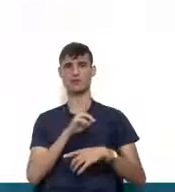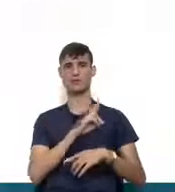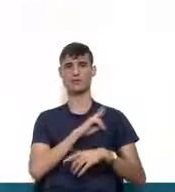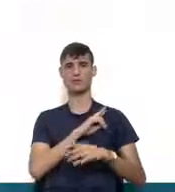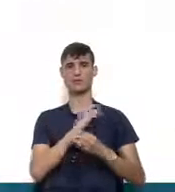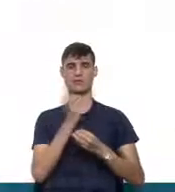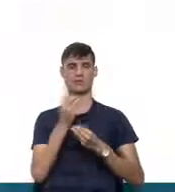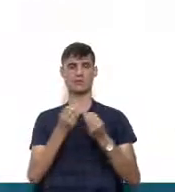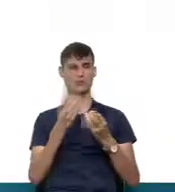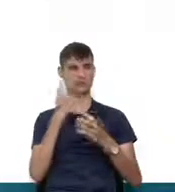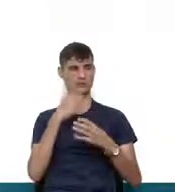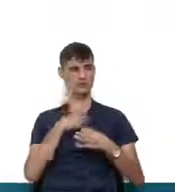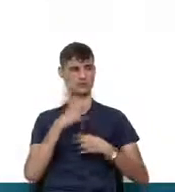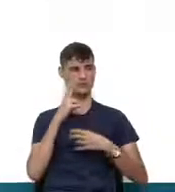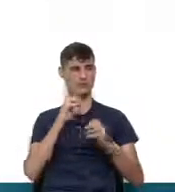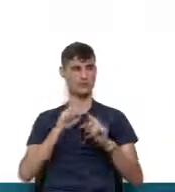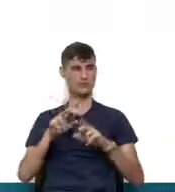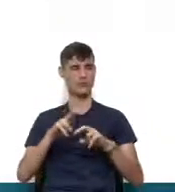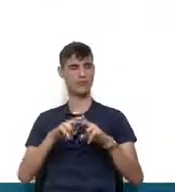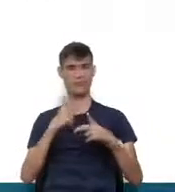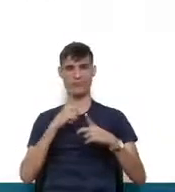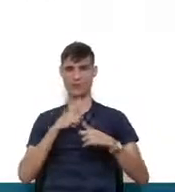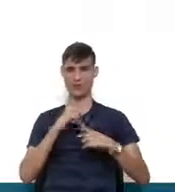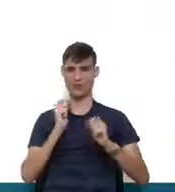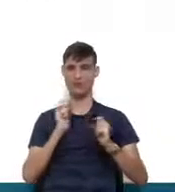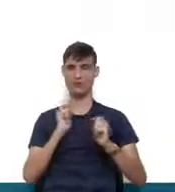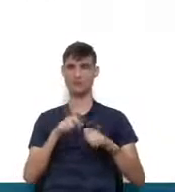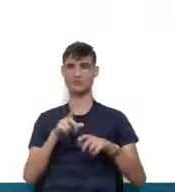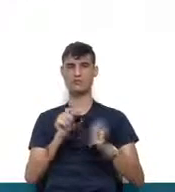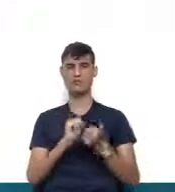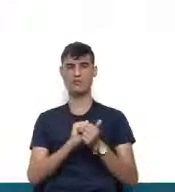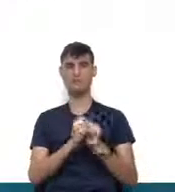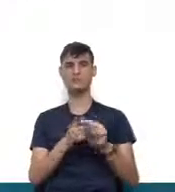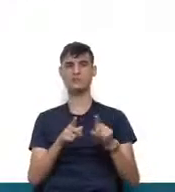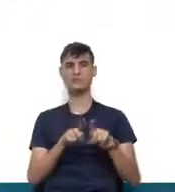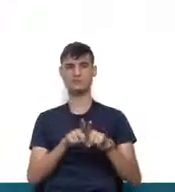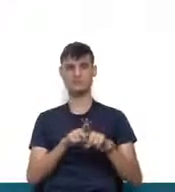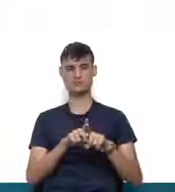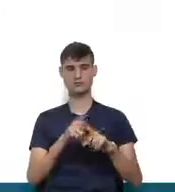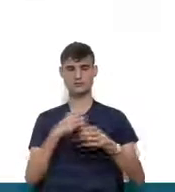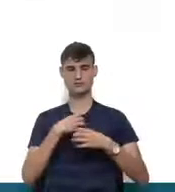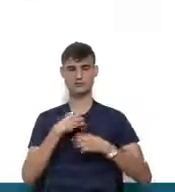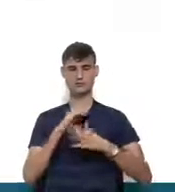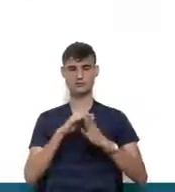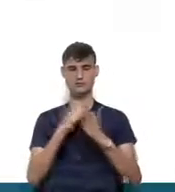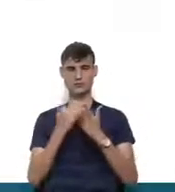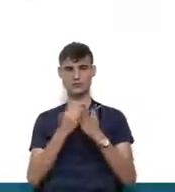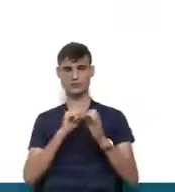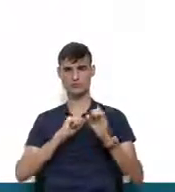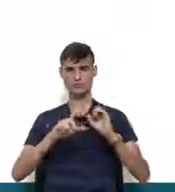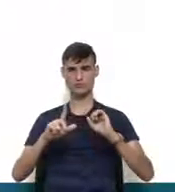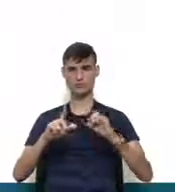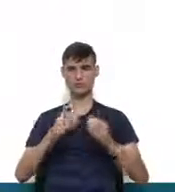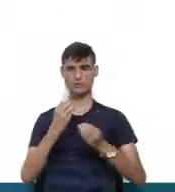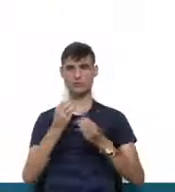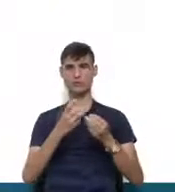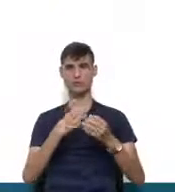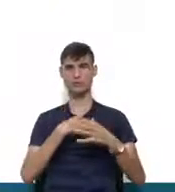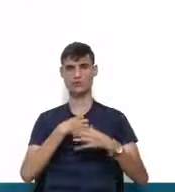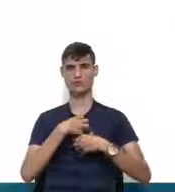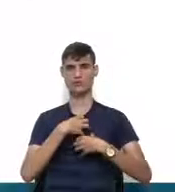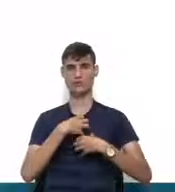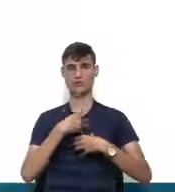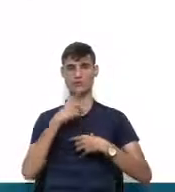aqui desta forma. E a gente pode adequar essa forma, toda essa expressão, para a